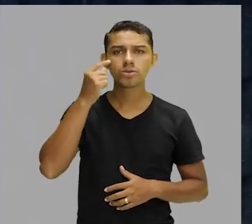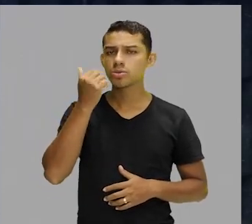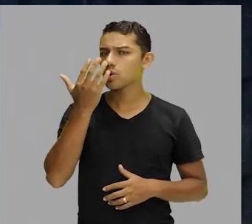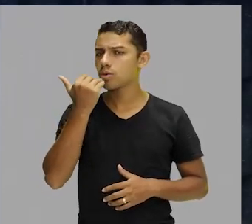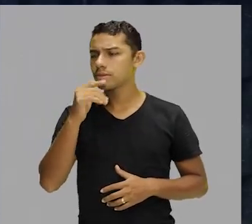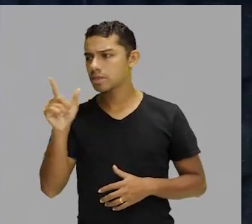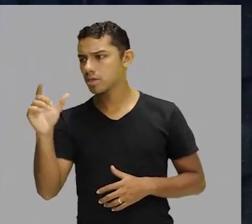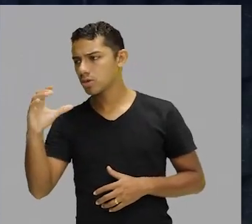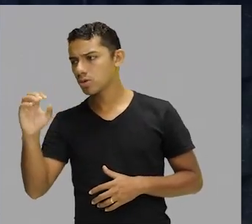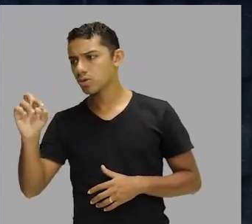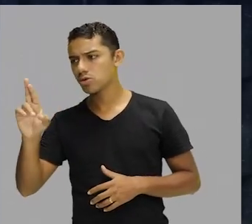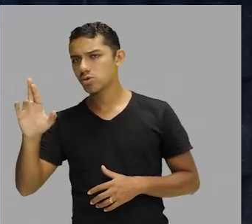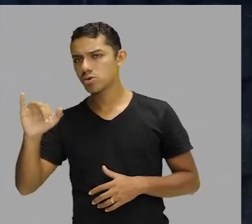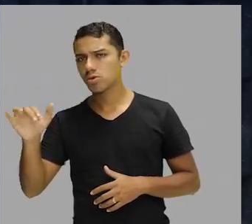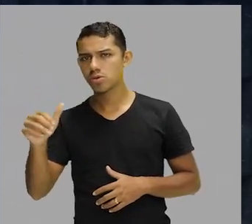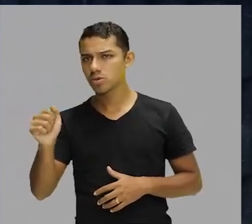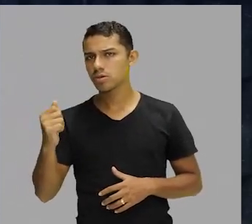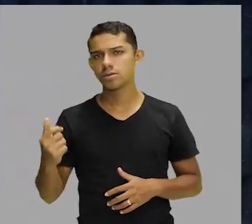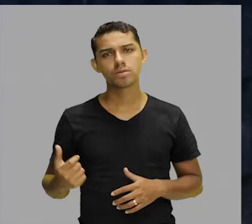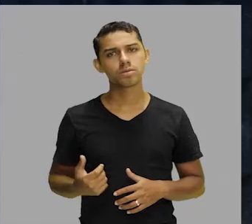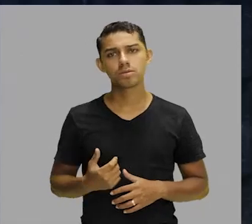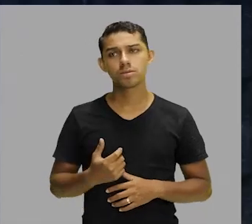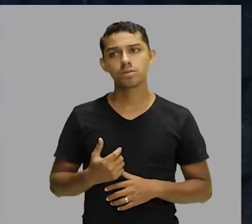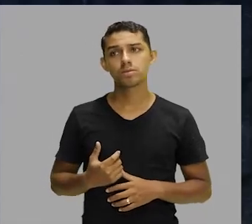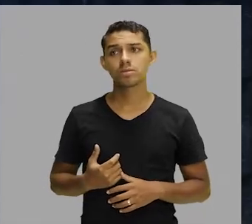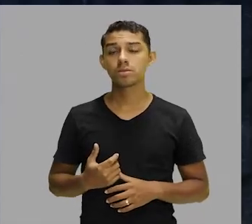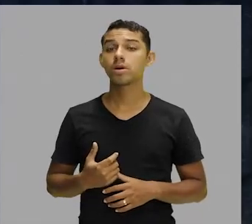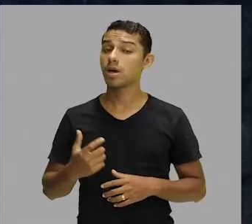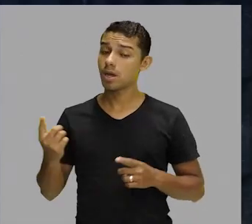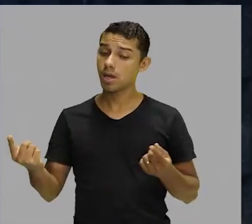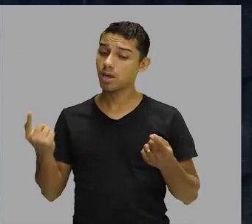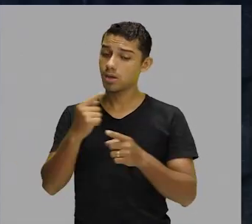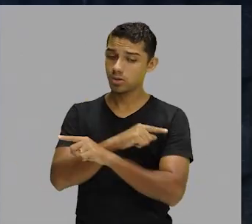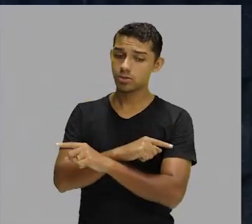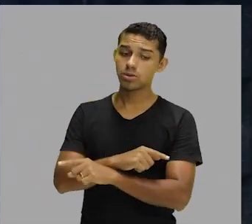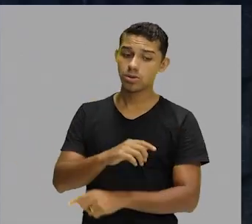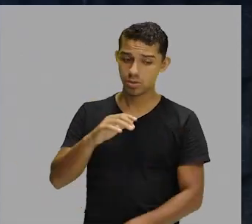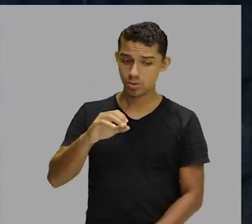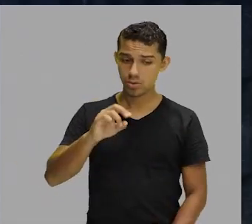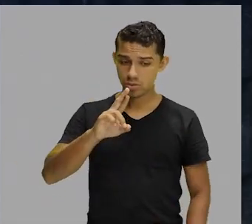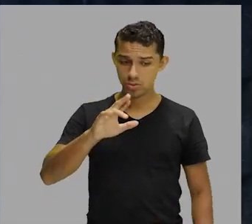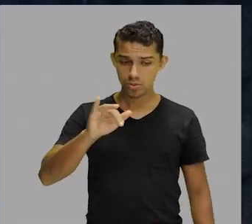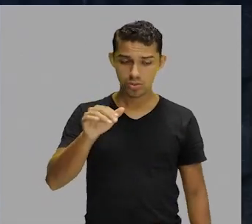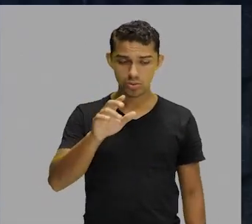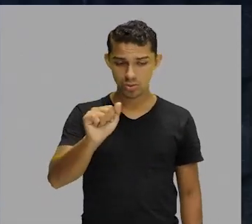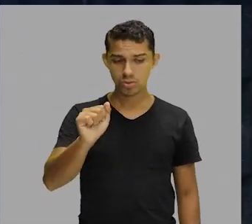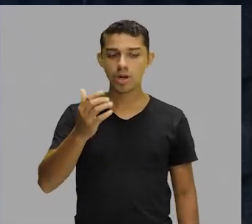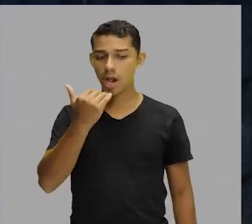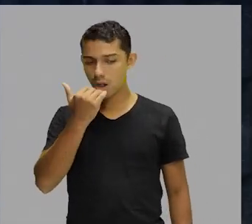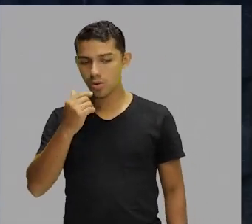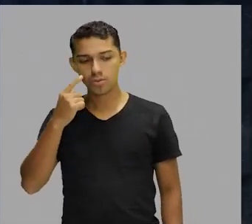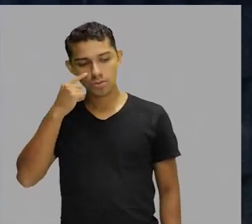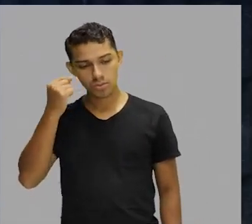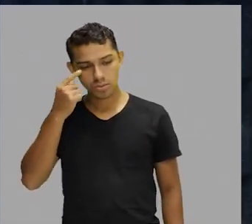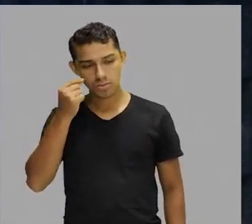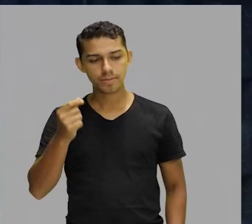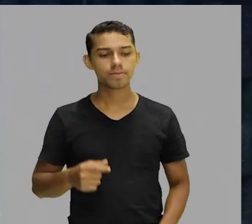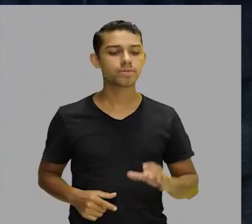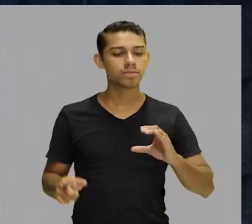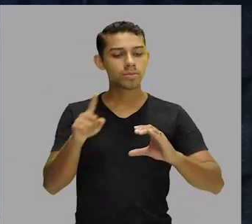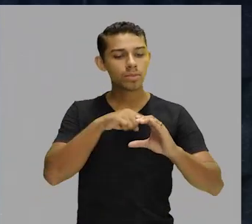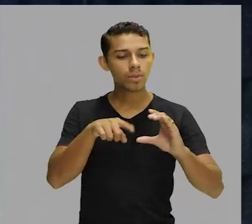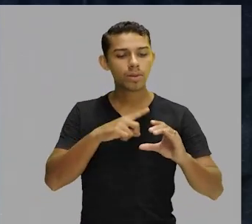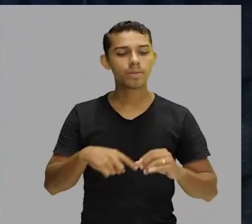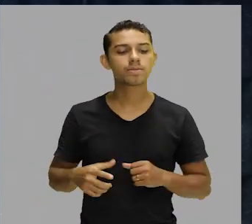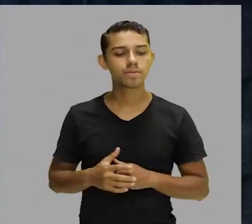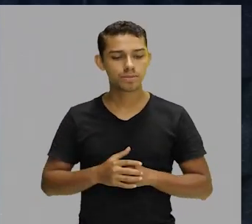errada, né? Rato não se alimenta da coruja. A coruja é que se alimenta do rato. A letra C, eu tenho aqui o capim,